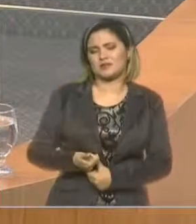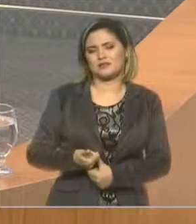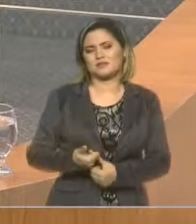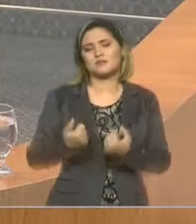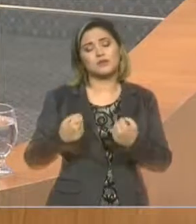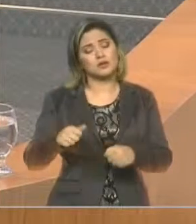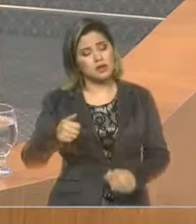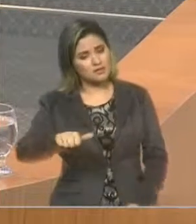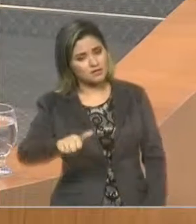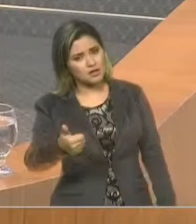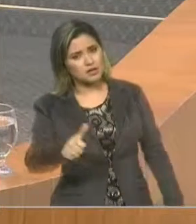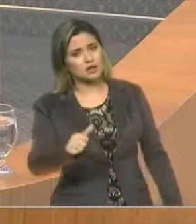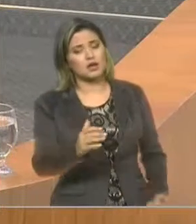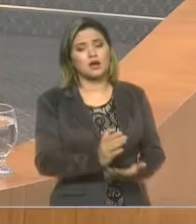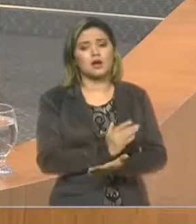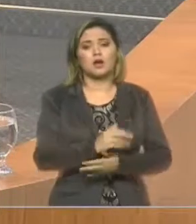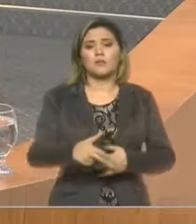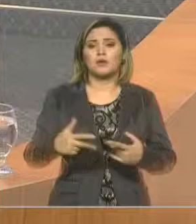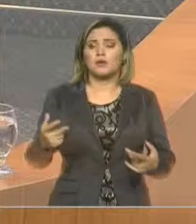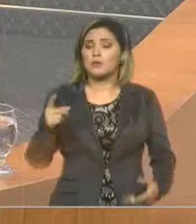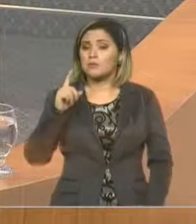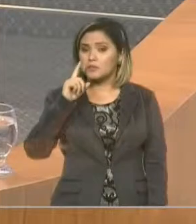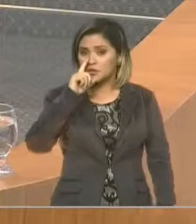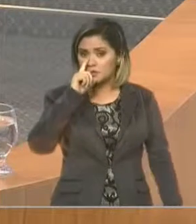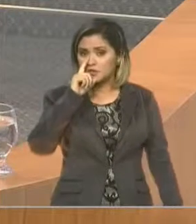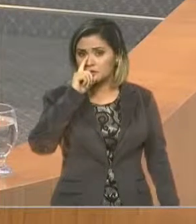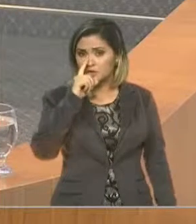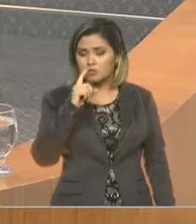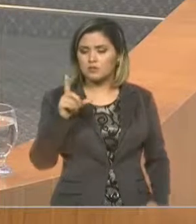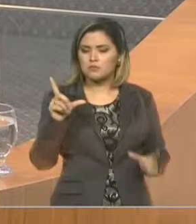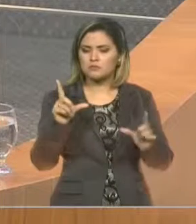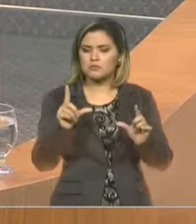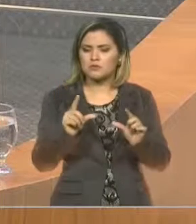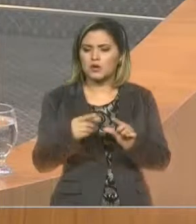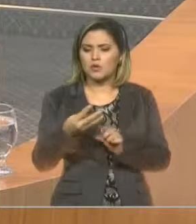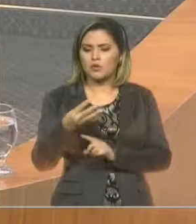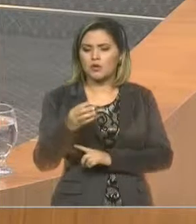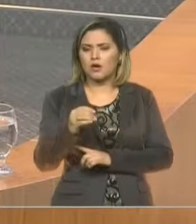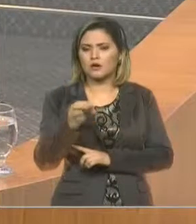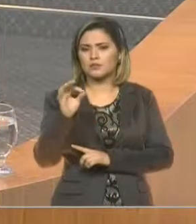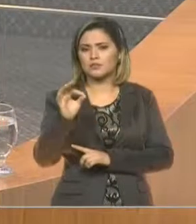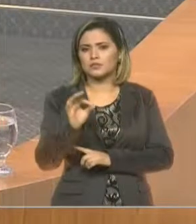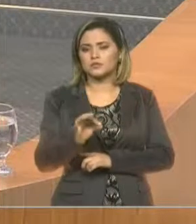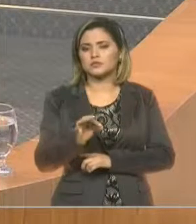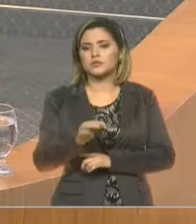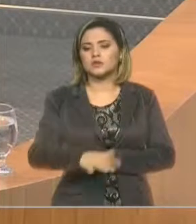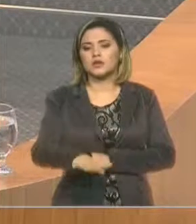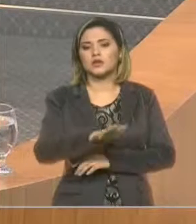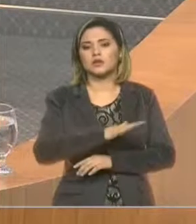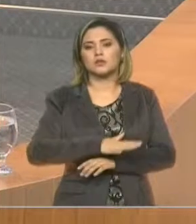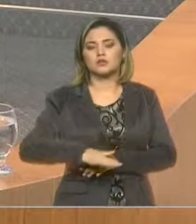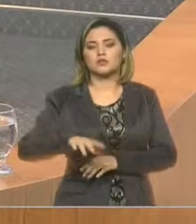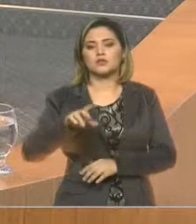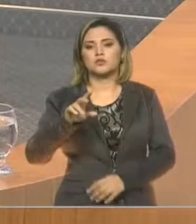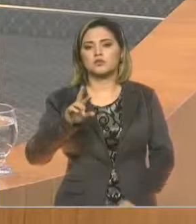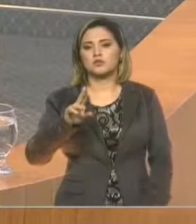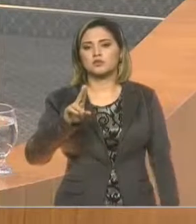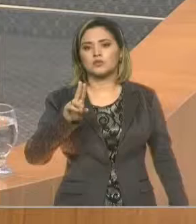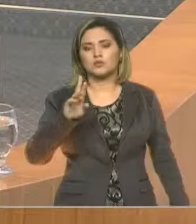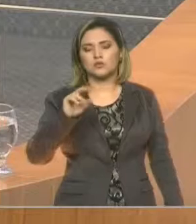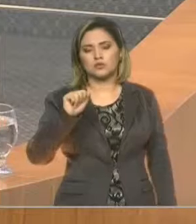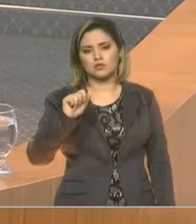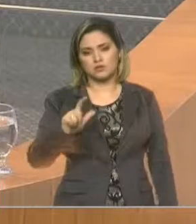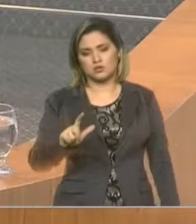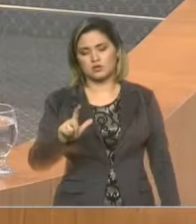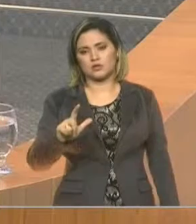até perigosas. Redução de 40% da área rural da cidade, e diminuição de 162